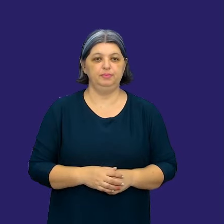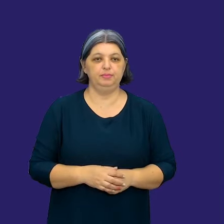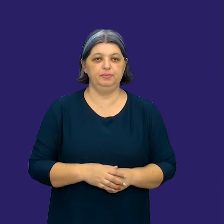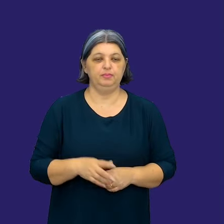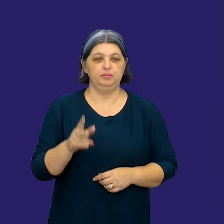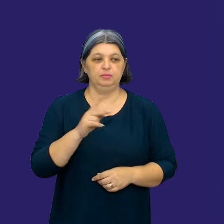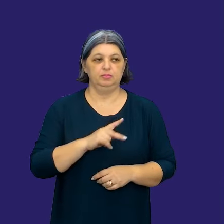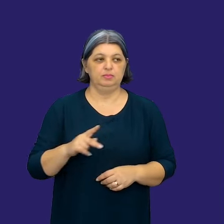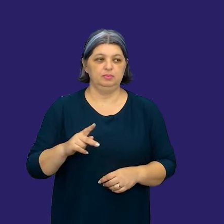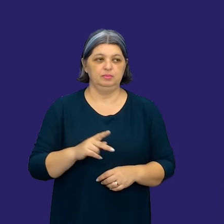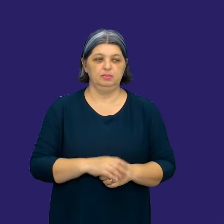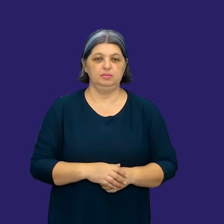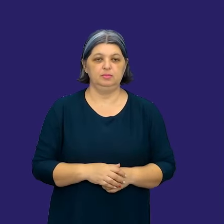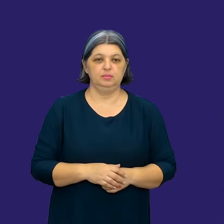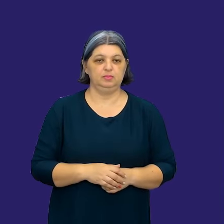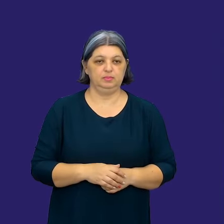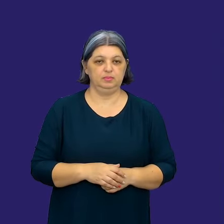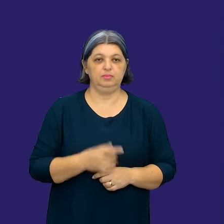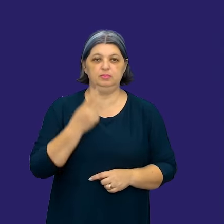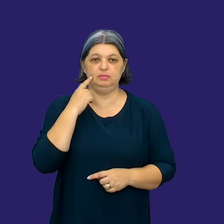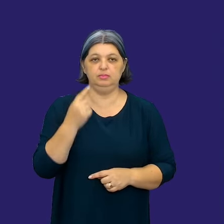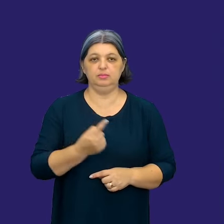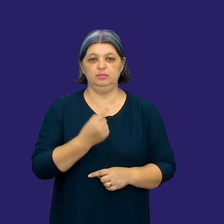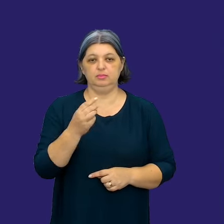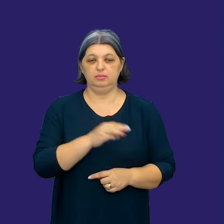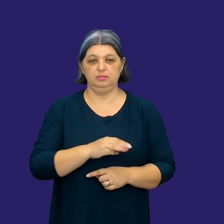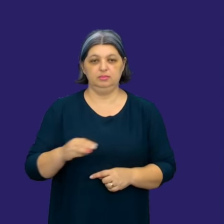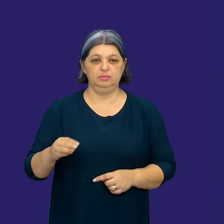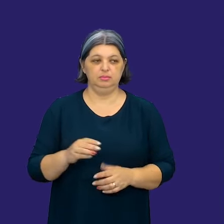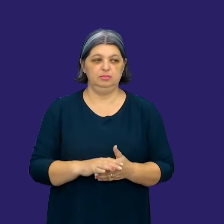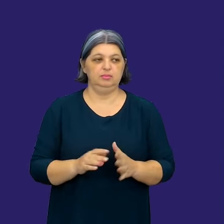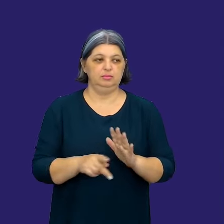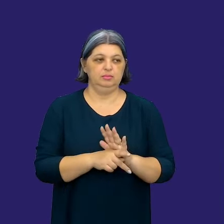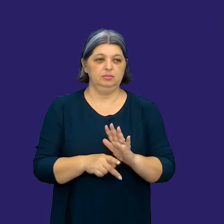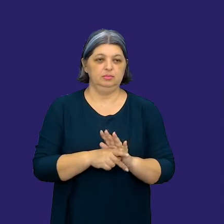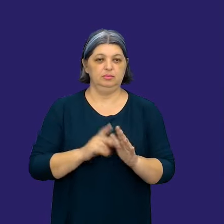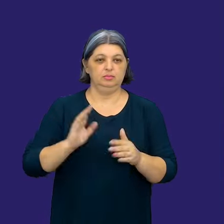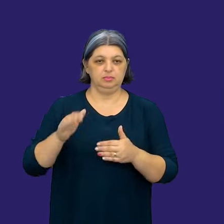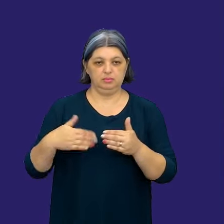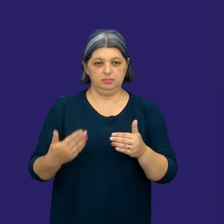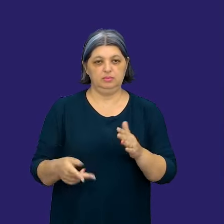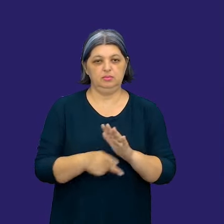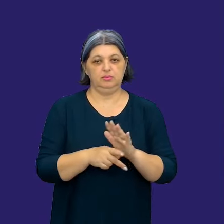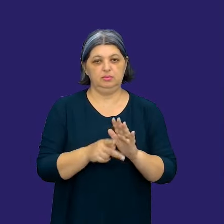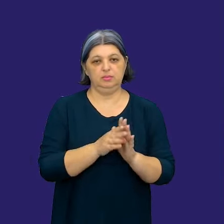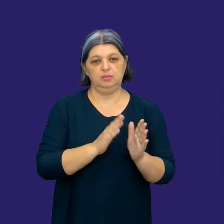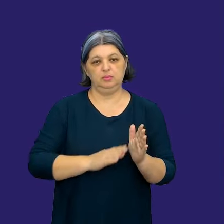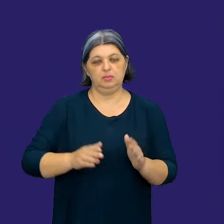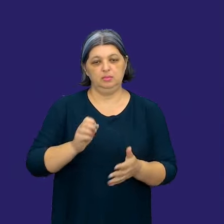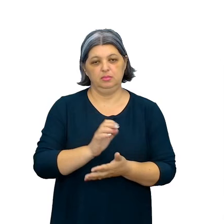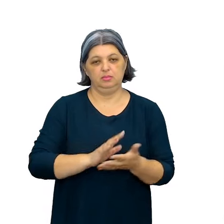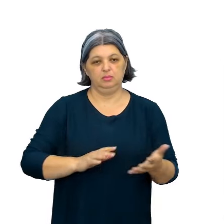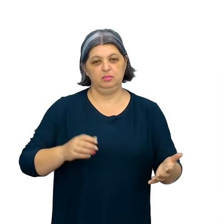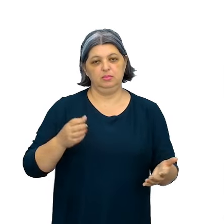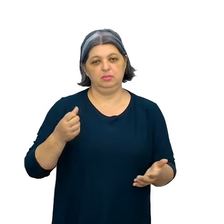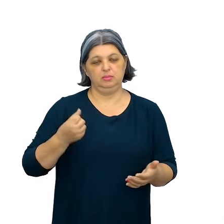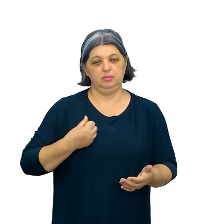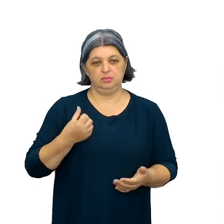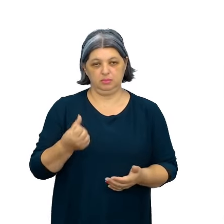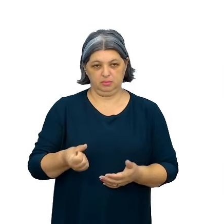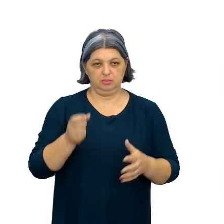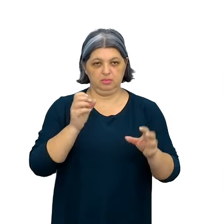então para o nosso primeiro momento, que é apresentar o gênero textual predominante na sequência de atividade 6 da segunda série do ensino médio e